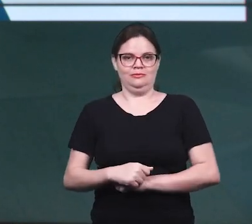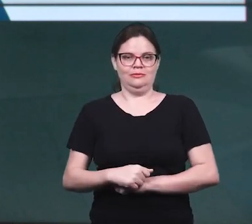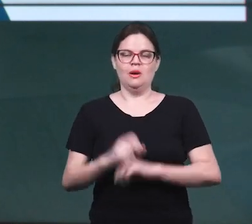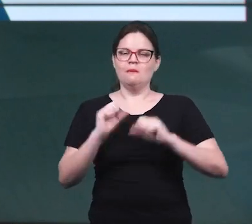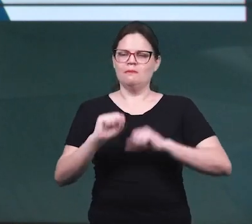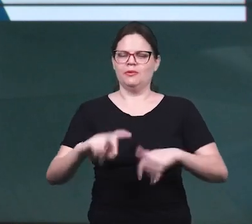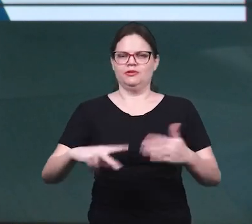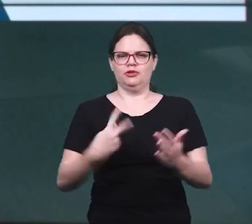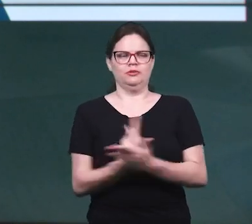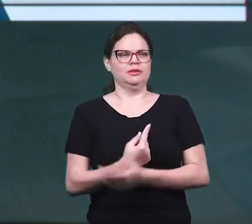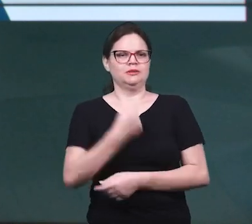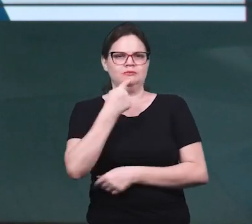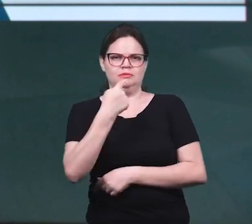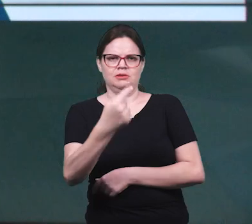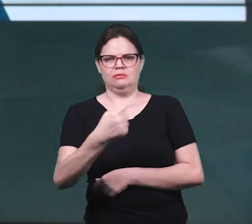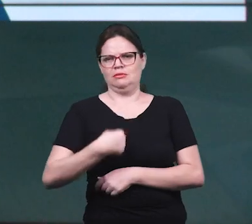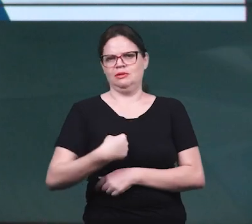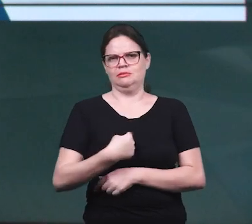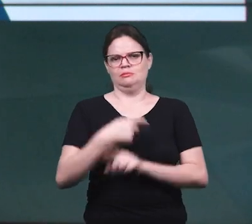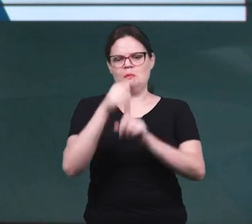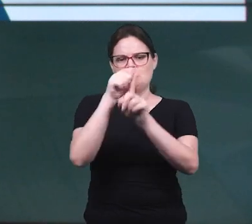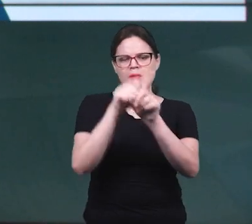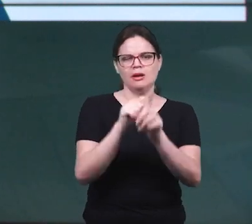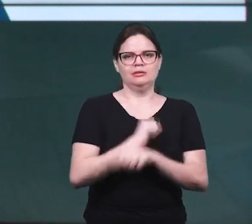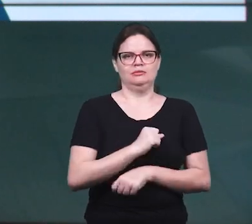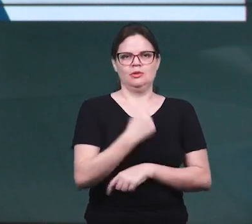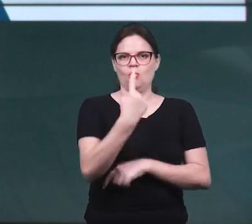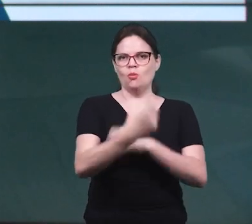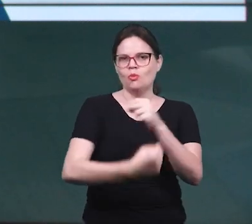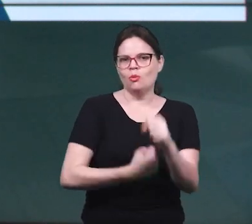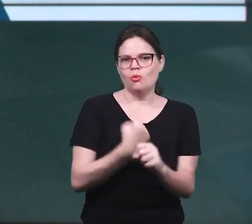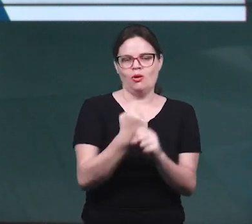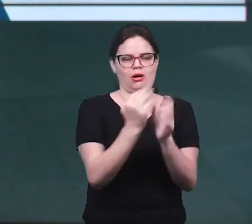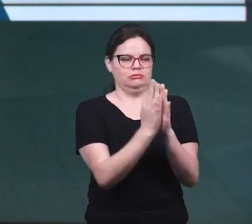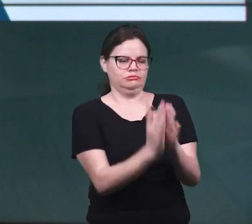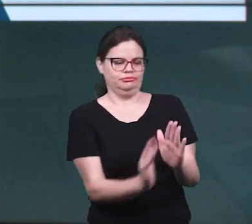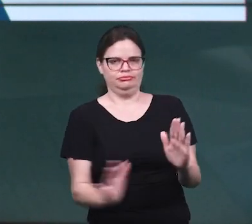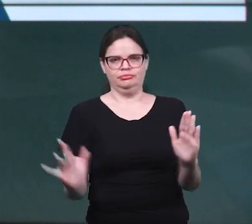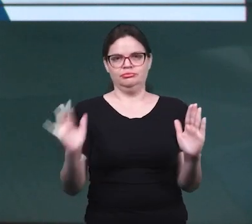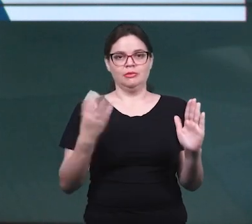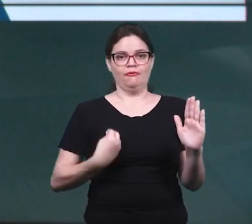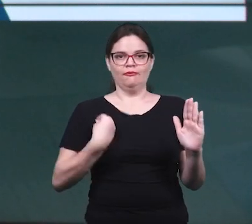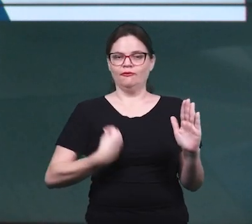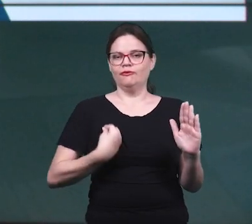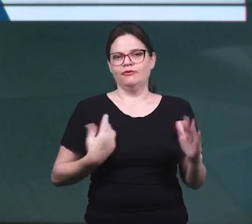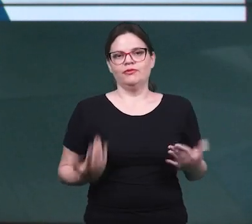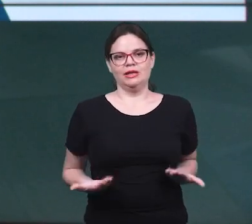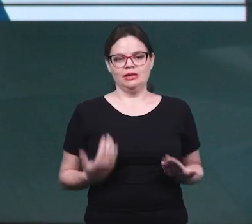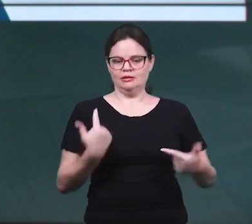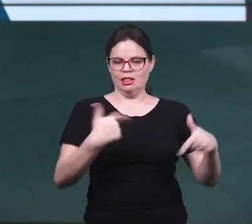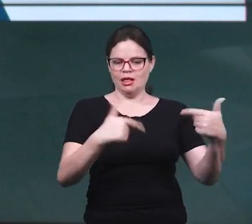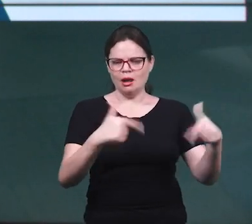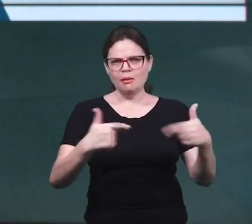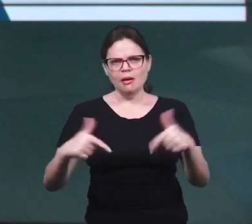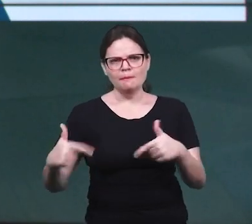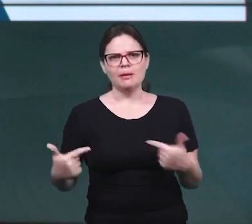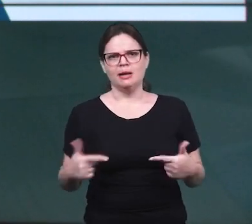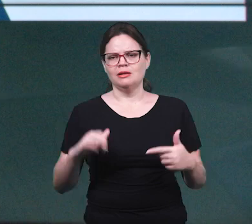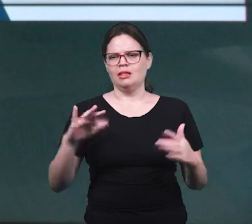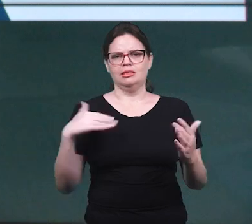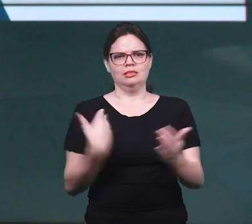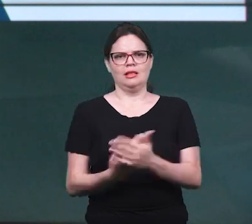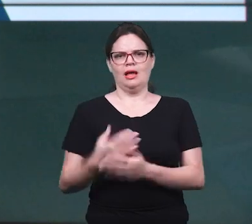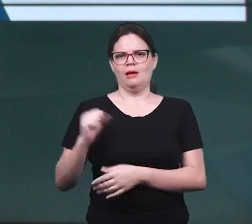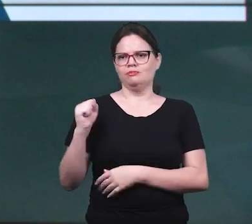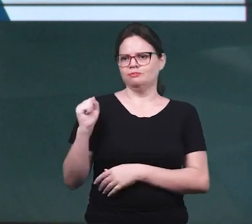de um mês, ao longo de um ano, ao longo de uma vida de trabalho, né, até aposentar